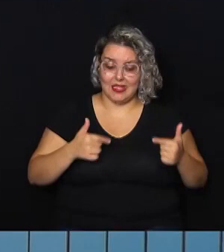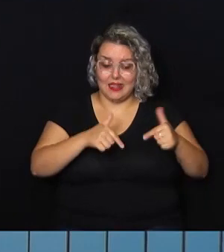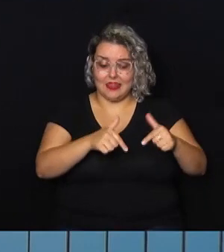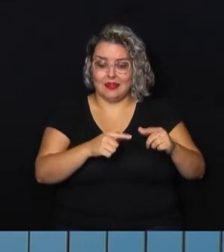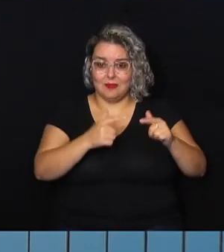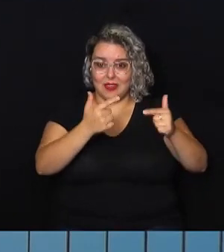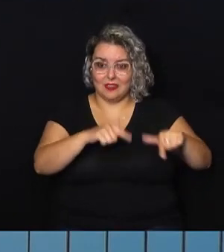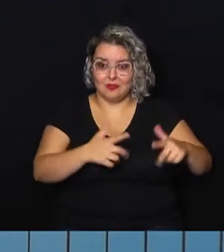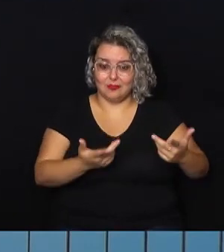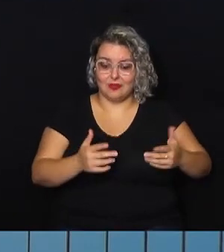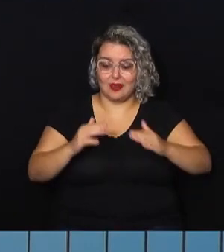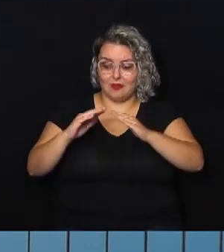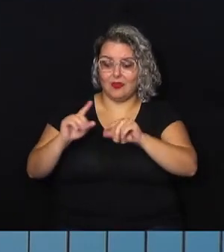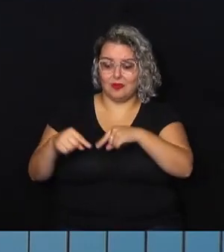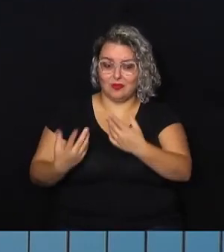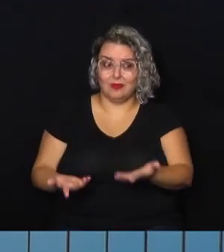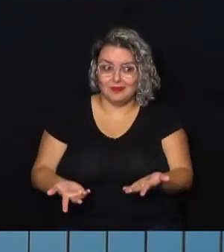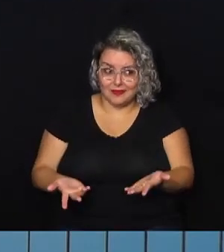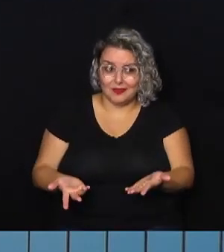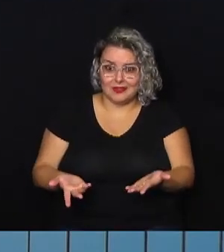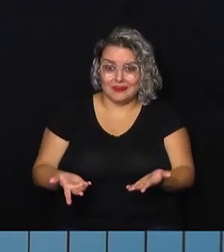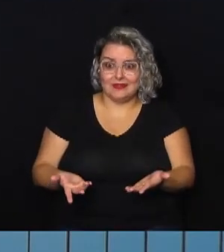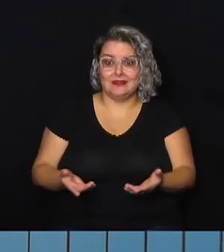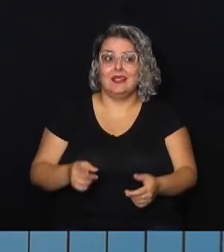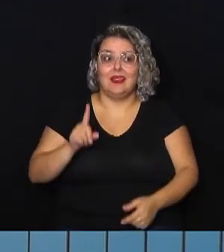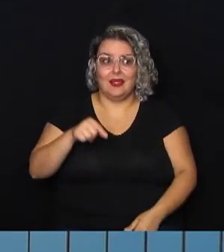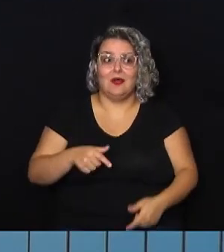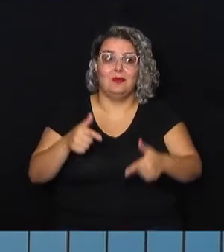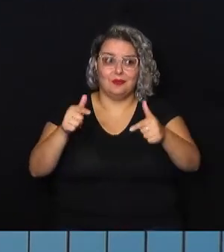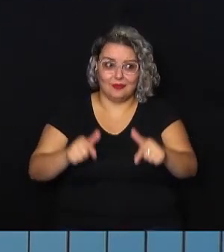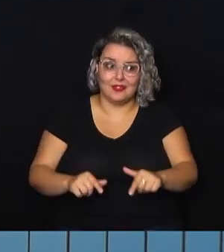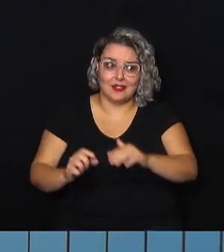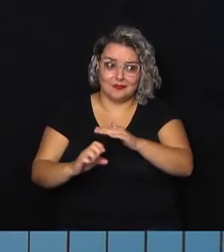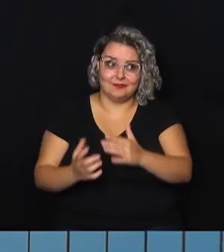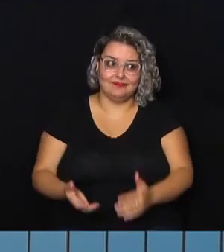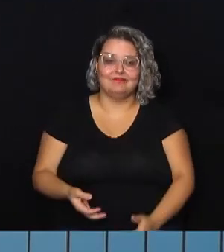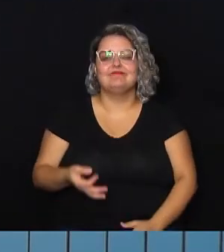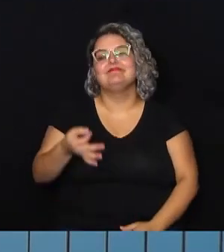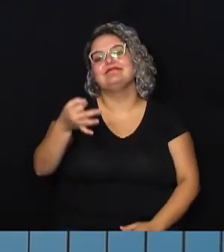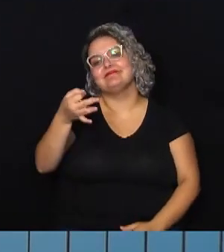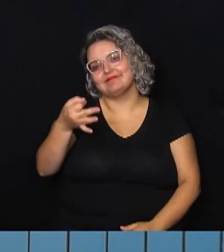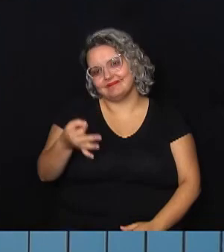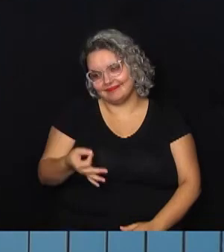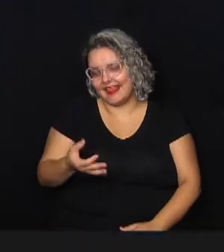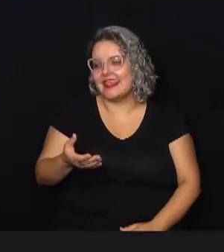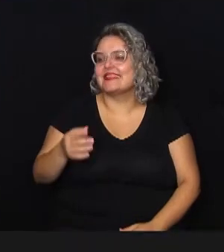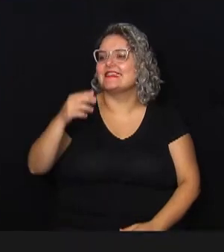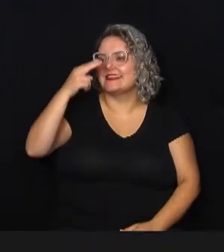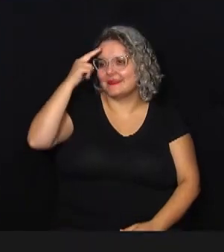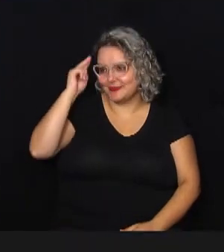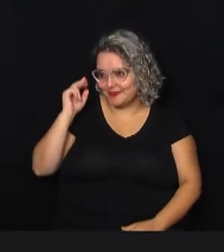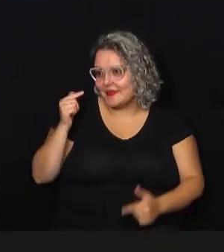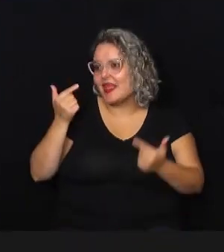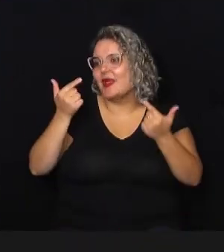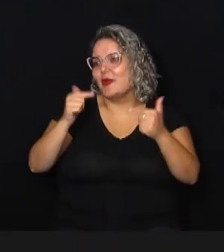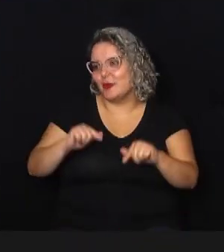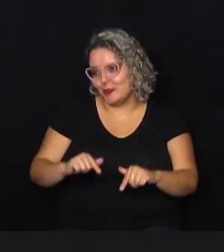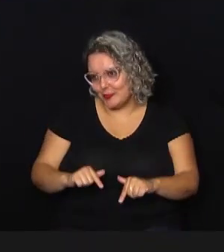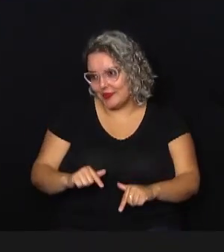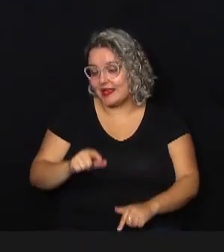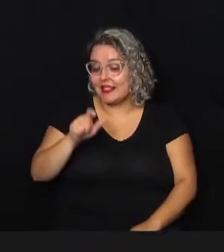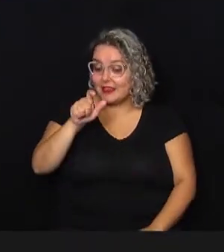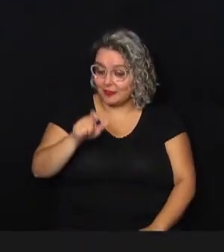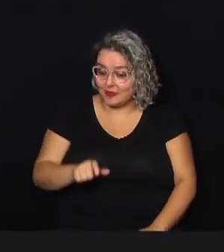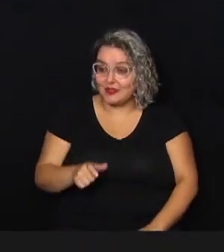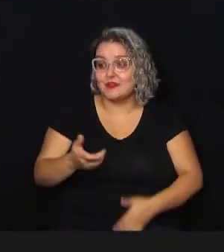essa situação? Vale onde está estabelecida a empresa? Exatamente, Gabriel. Vai valer onde aquela pessoa ela